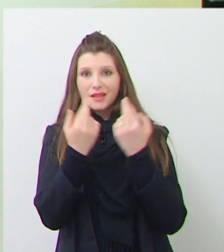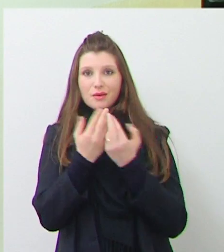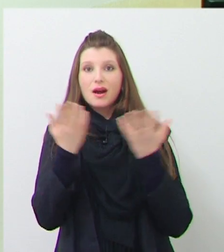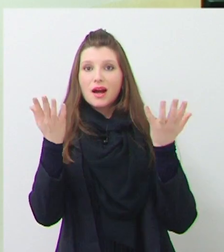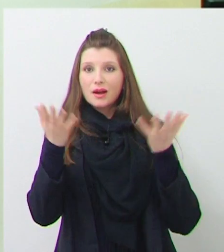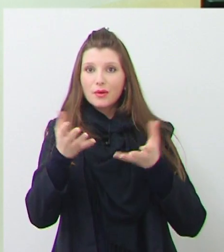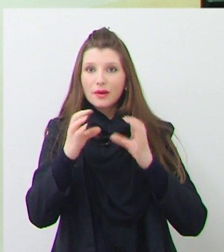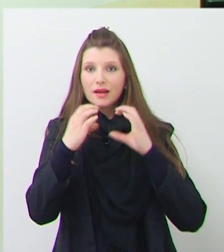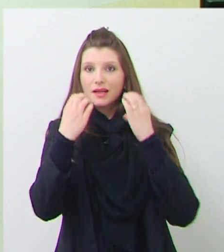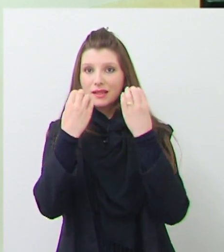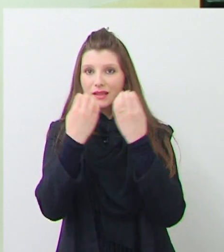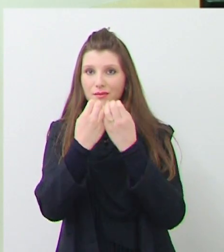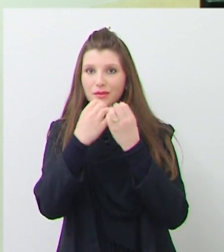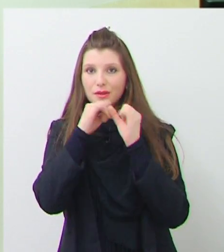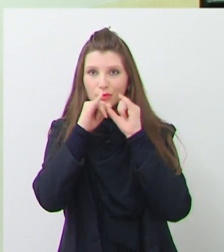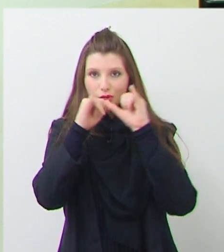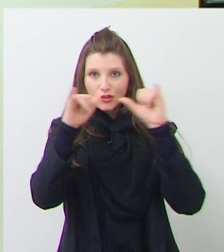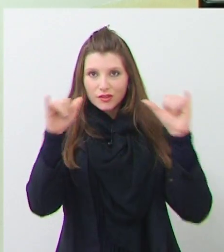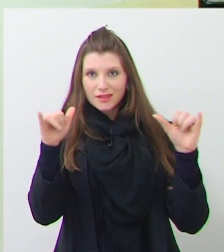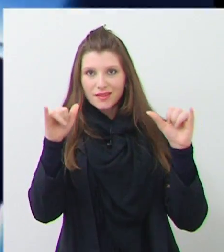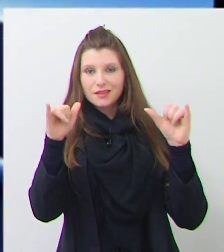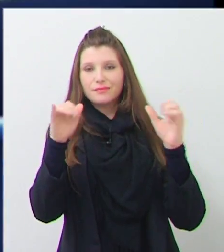o Câmara Notícias.